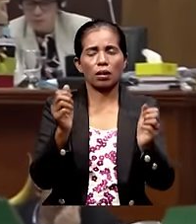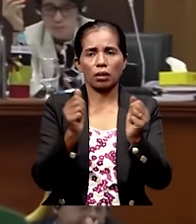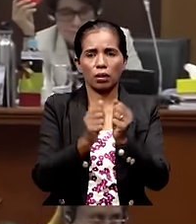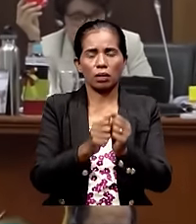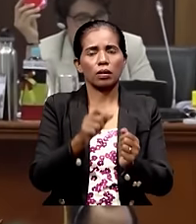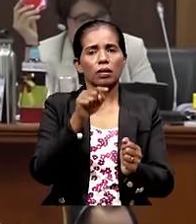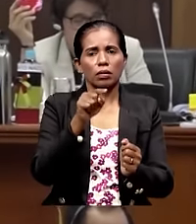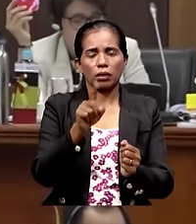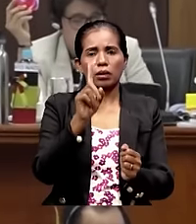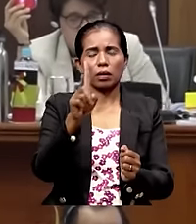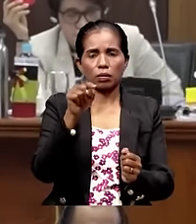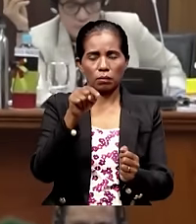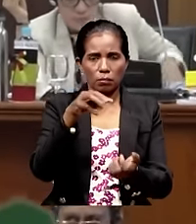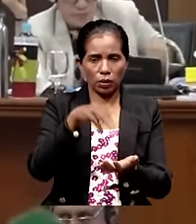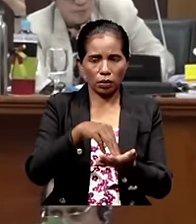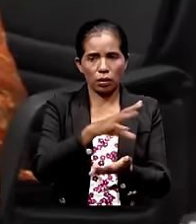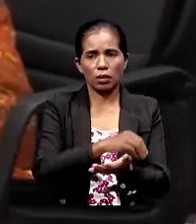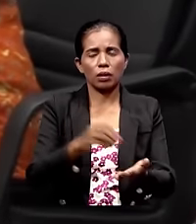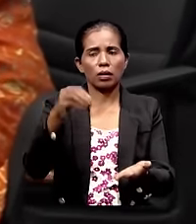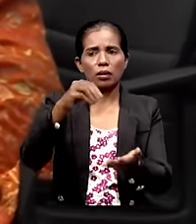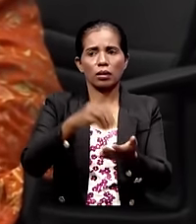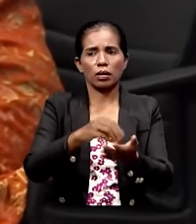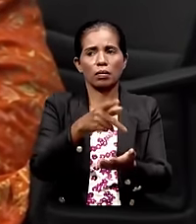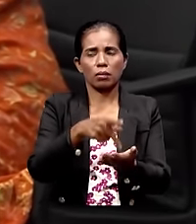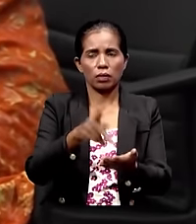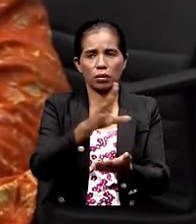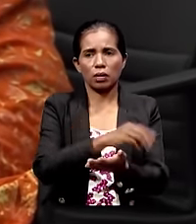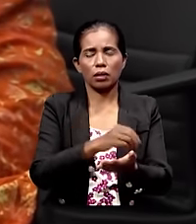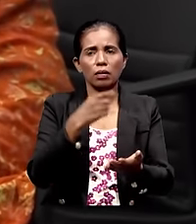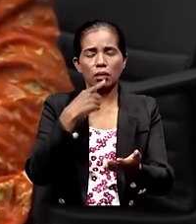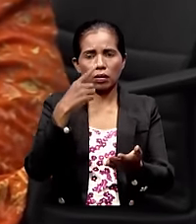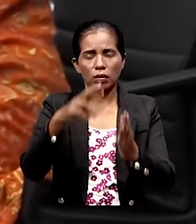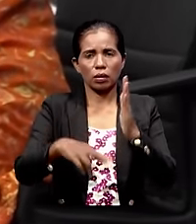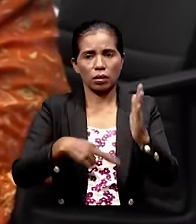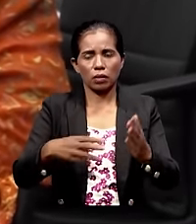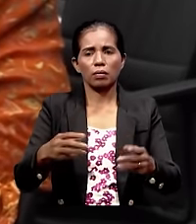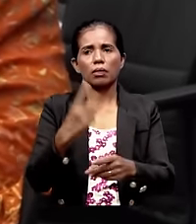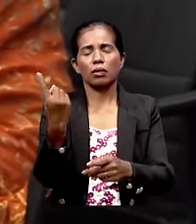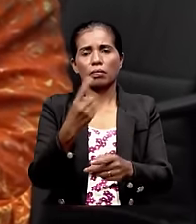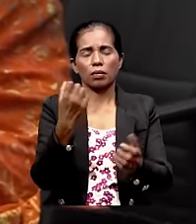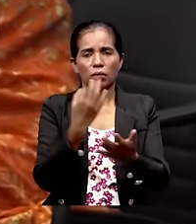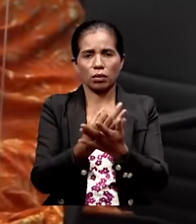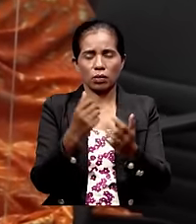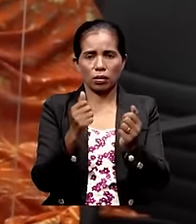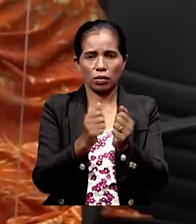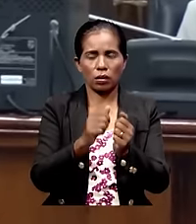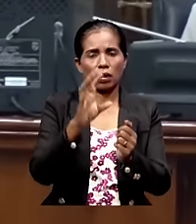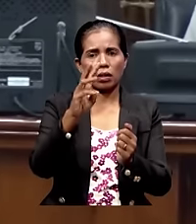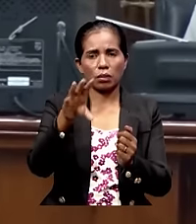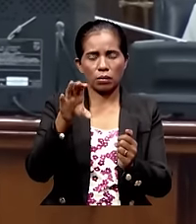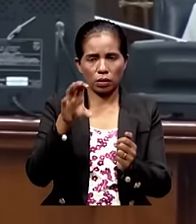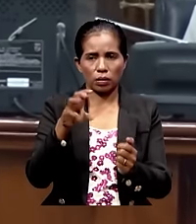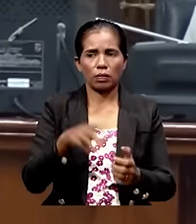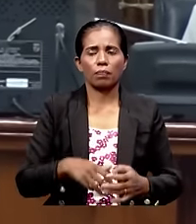tokon ida resen. No resto husine aloka baiha salarios, abonus, regulares no permanentes, ho total rihun atus nen resin.